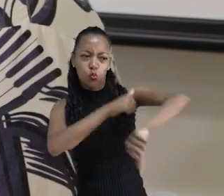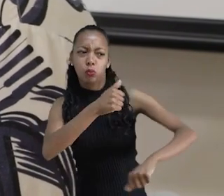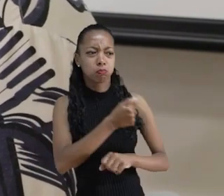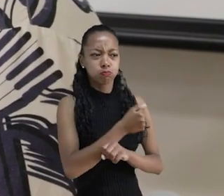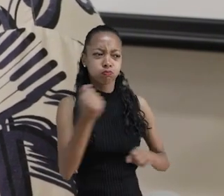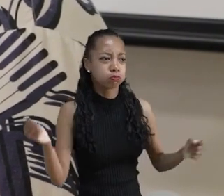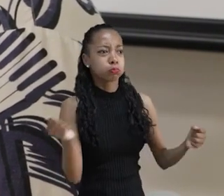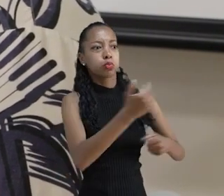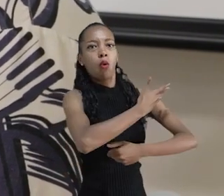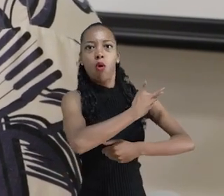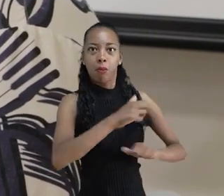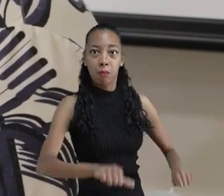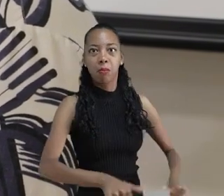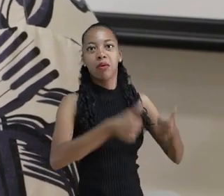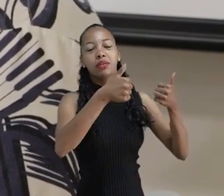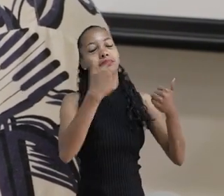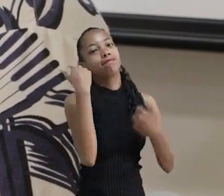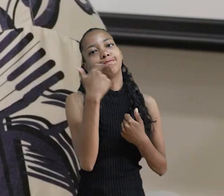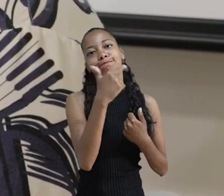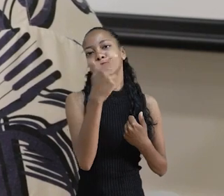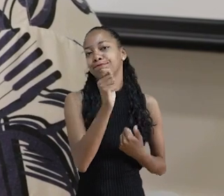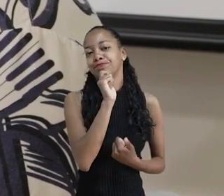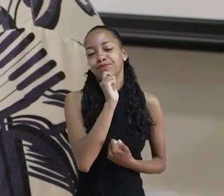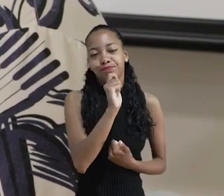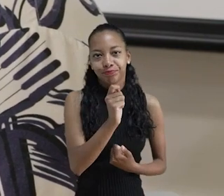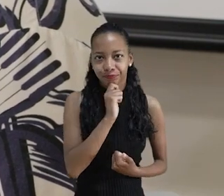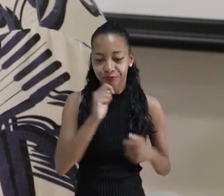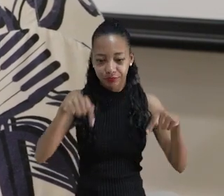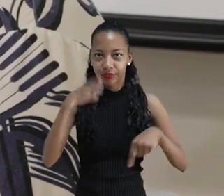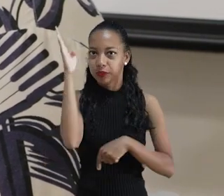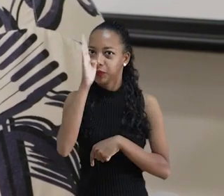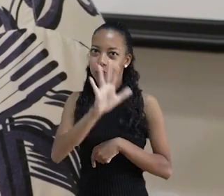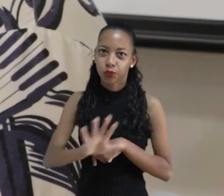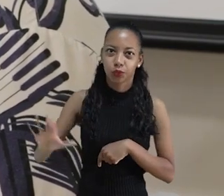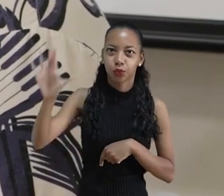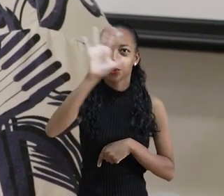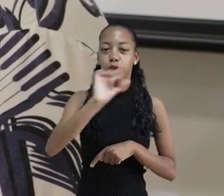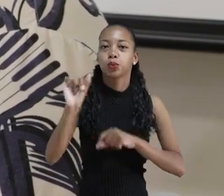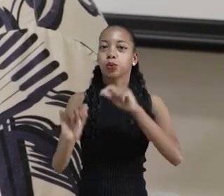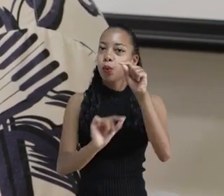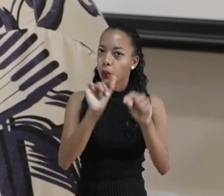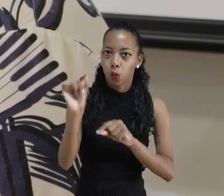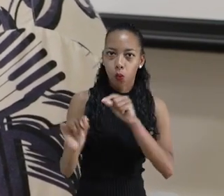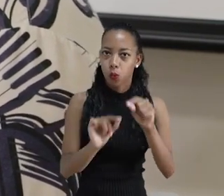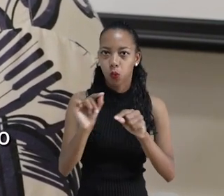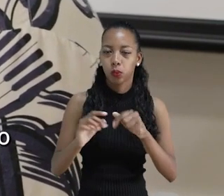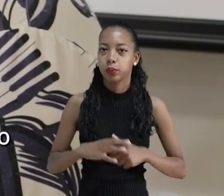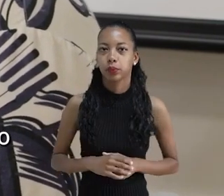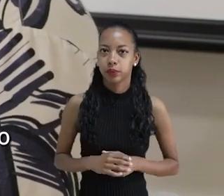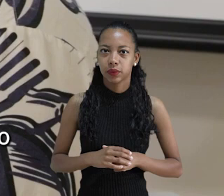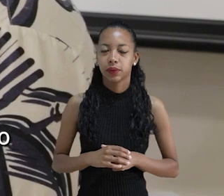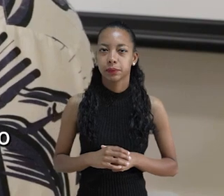radical quanto de fato necessitaria esse país que tanto nos Nega e nos negou